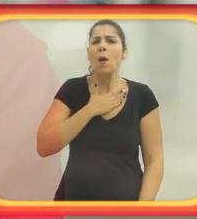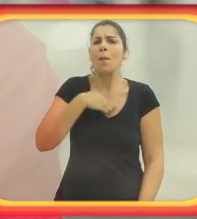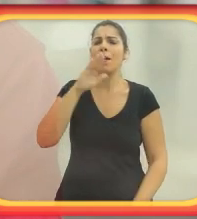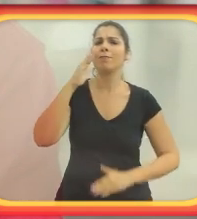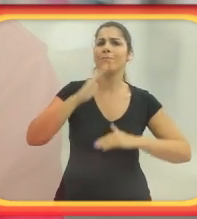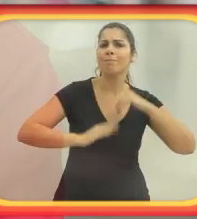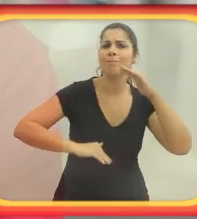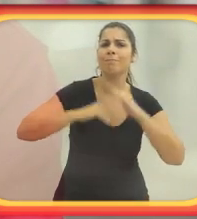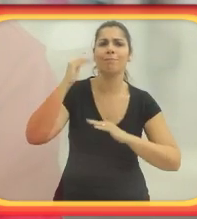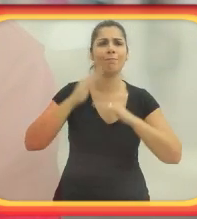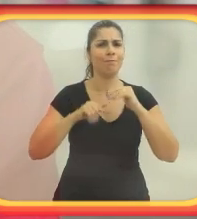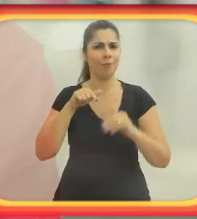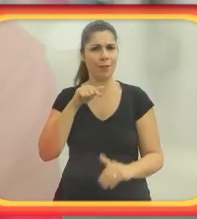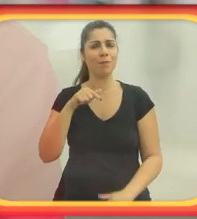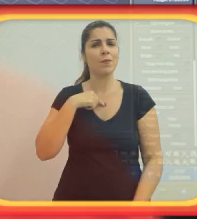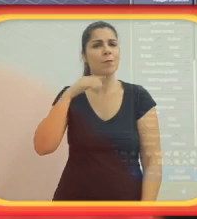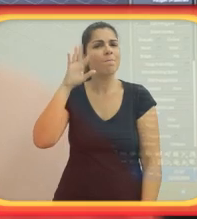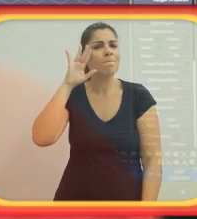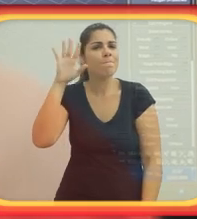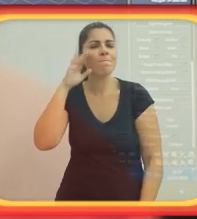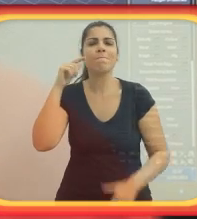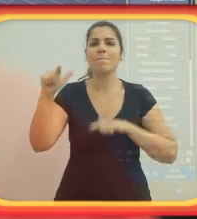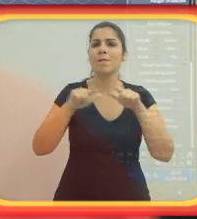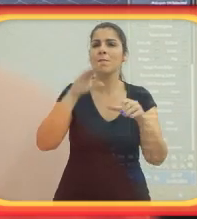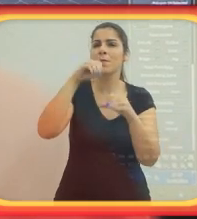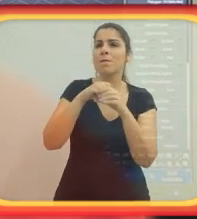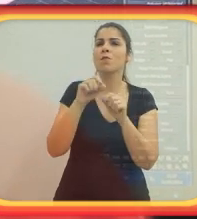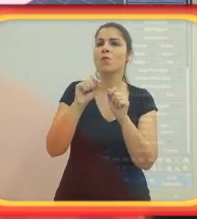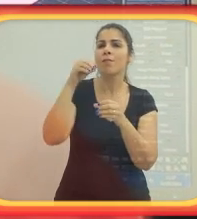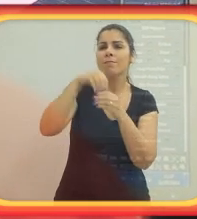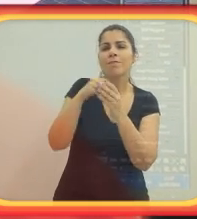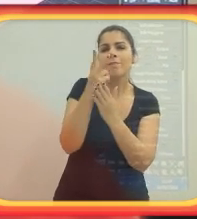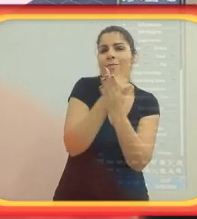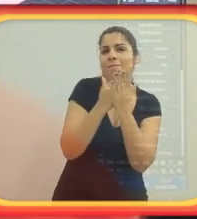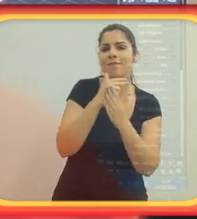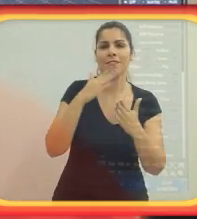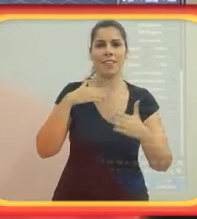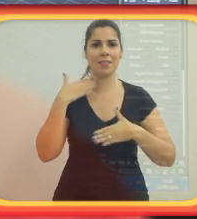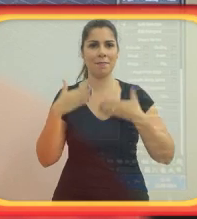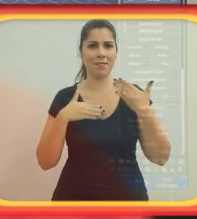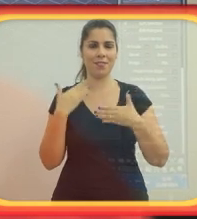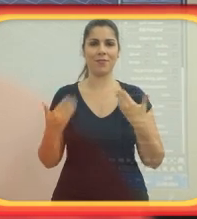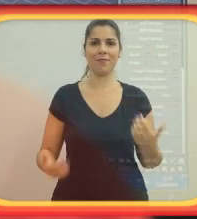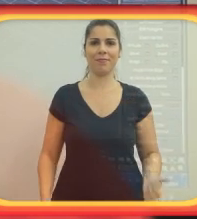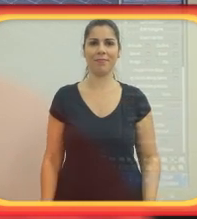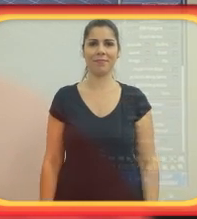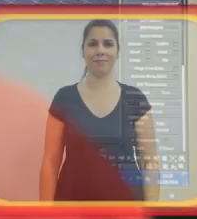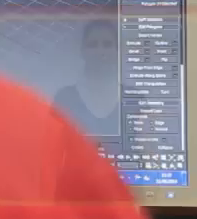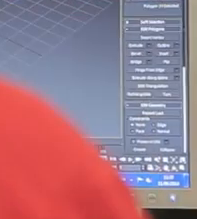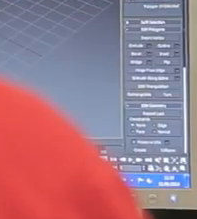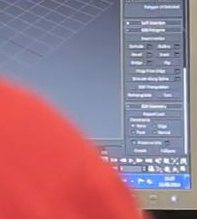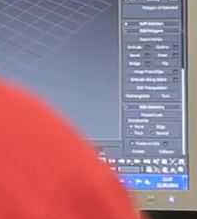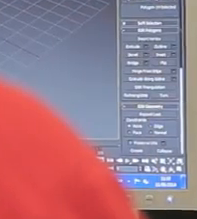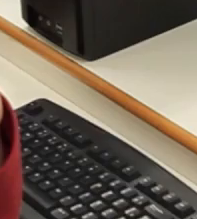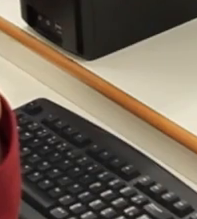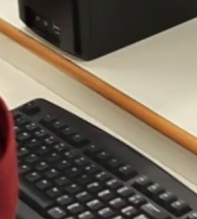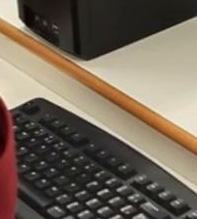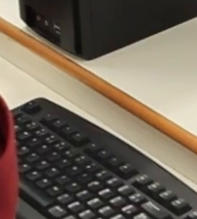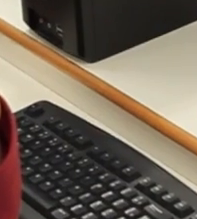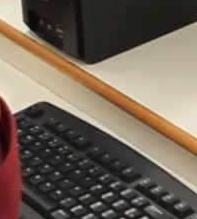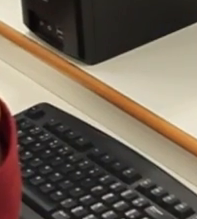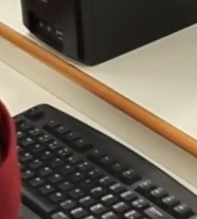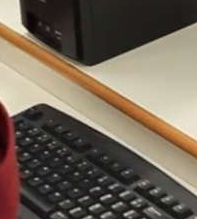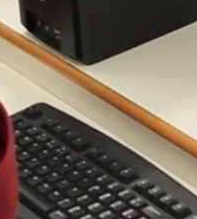é meio complicado, mas eu conseguia. Bom, eu gosto mais da parte prática. Eu penso em trabalhar desenhando, fazendo